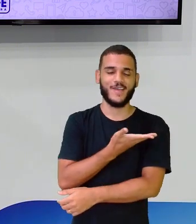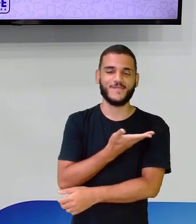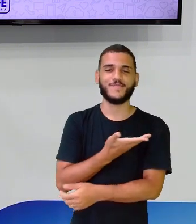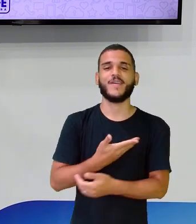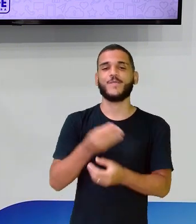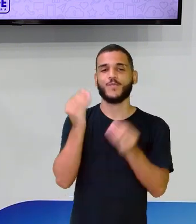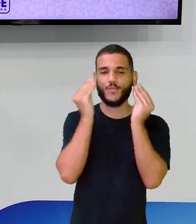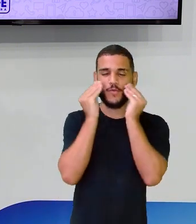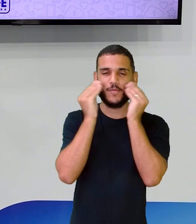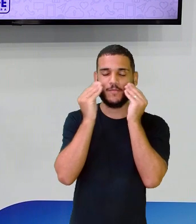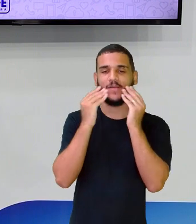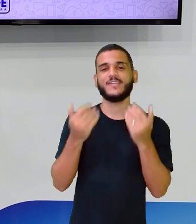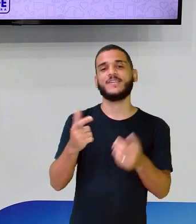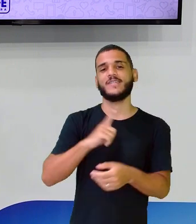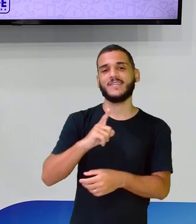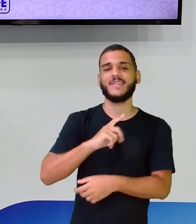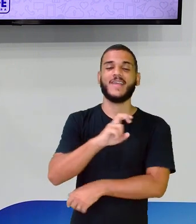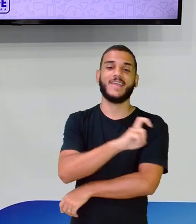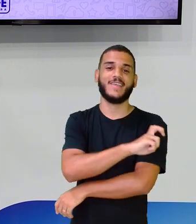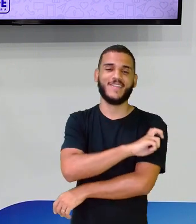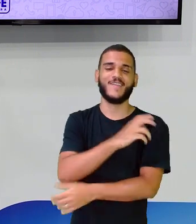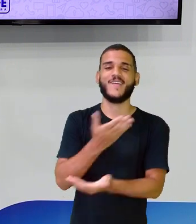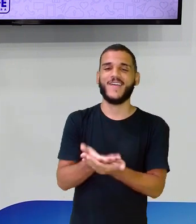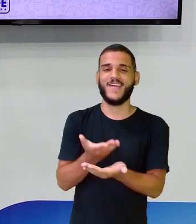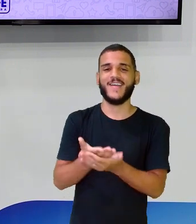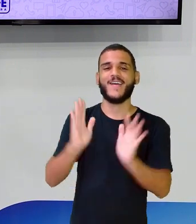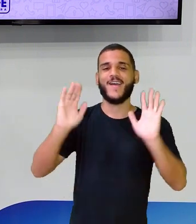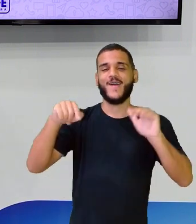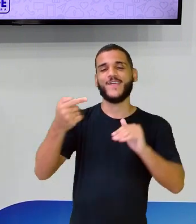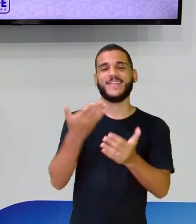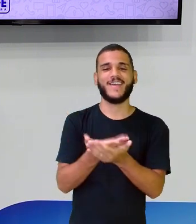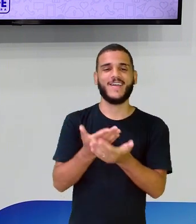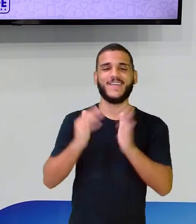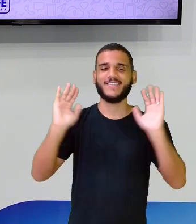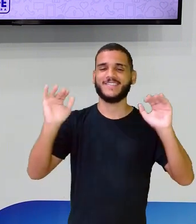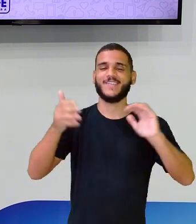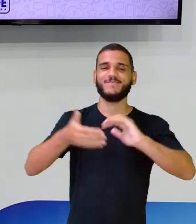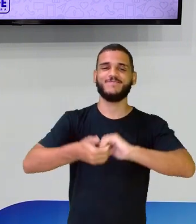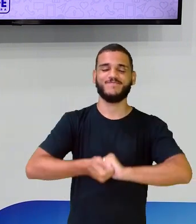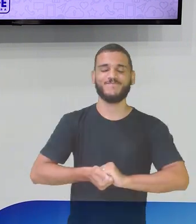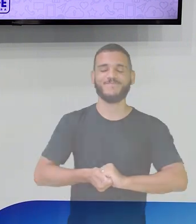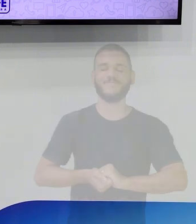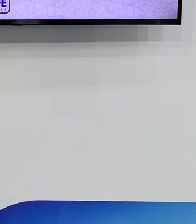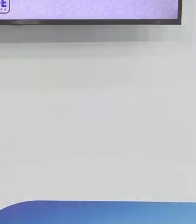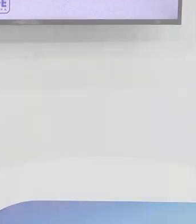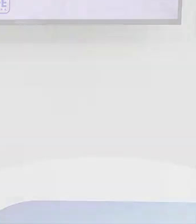grande para vocês. Fica aí que tem aula do quinto ano e até a próxima aula. Tchau, tchau.